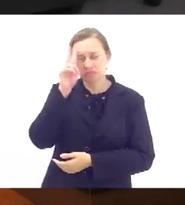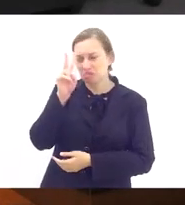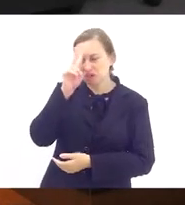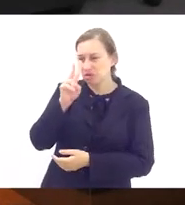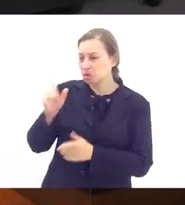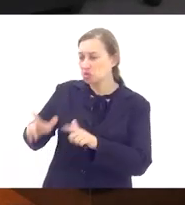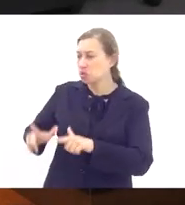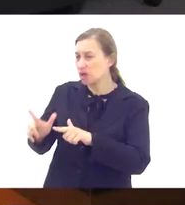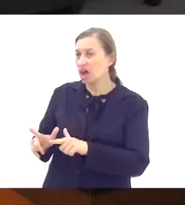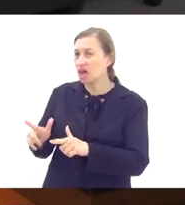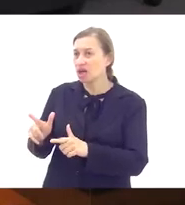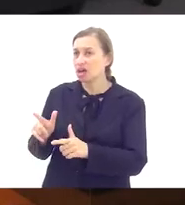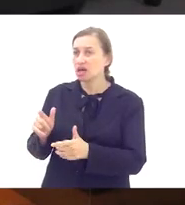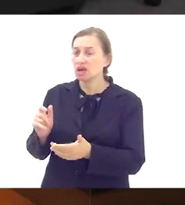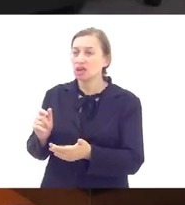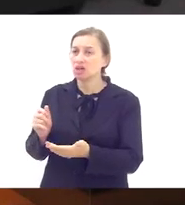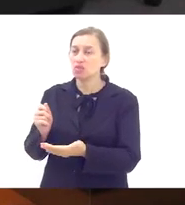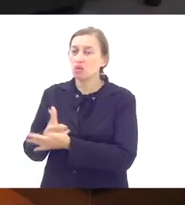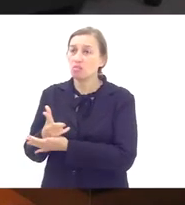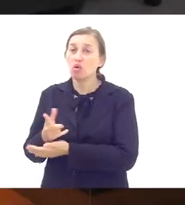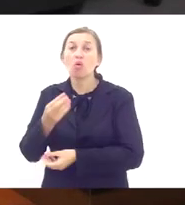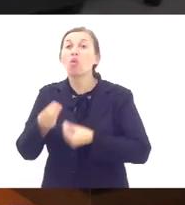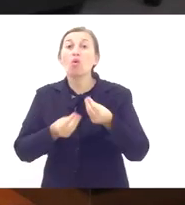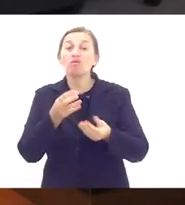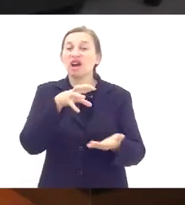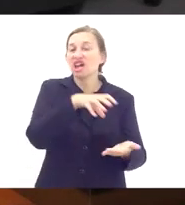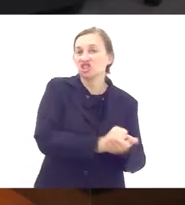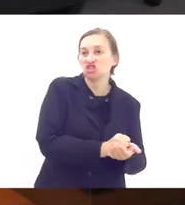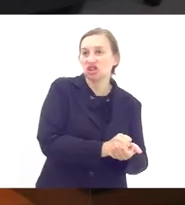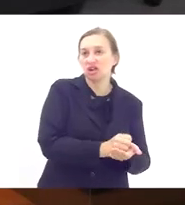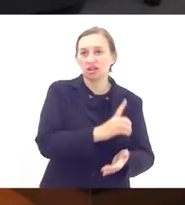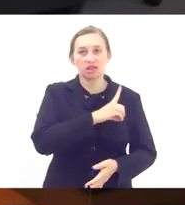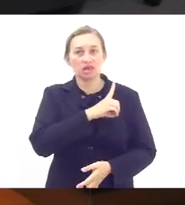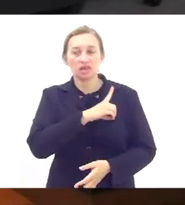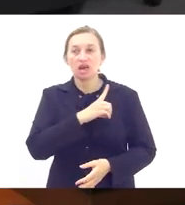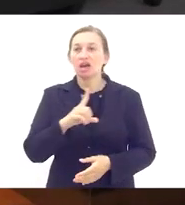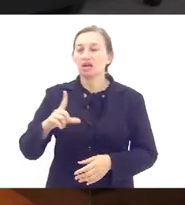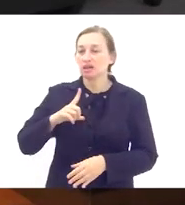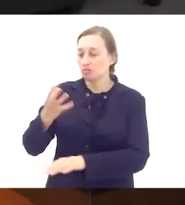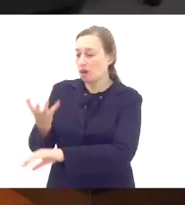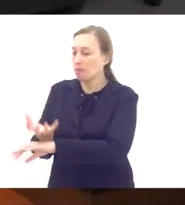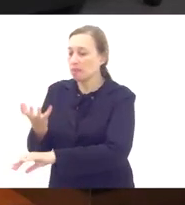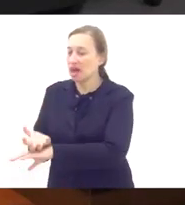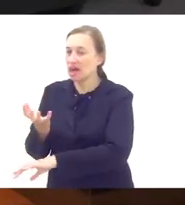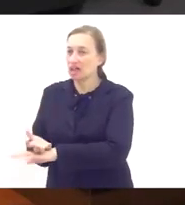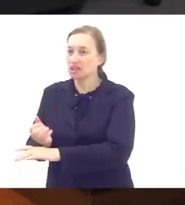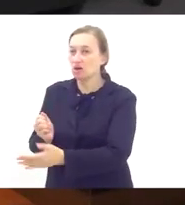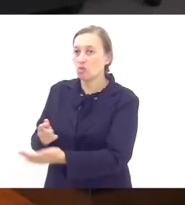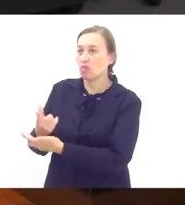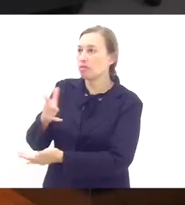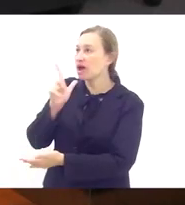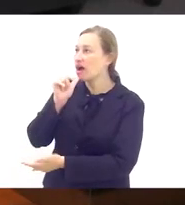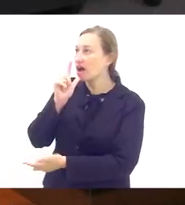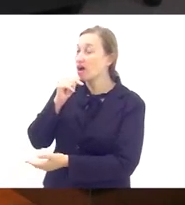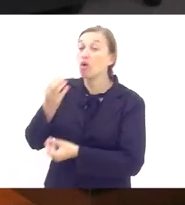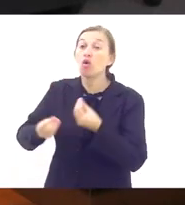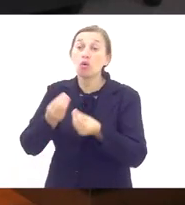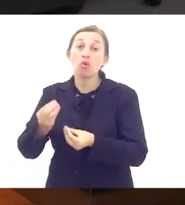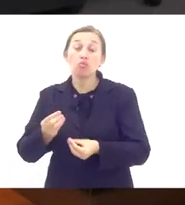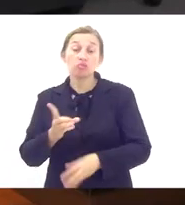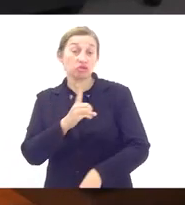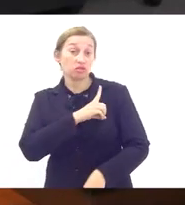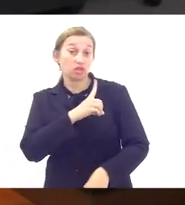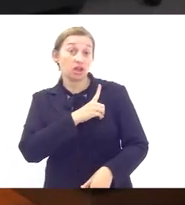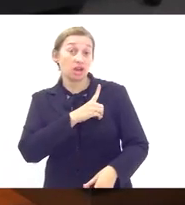comprou. Como é que ele vai chegar numa delegacia para fazer o registro? Ele está numa praça com o filho, compra água, o ambulante na vida não está mais ali, está em outro setor, está em outro